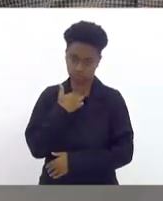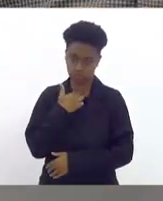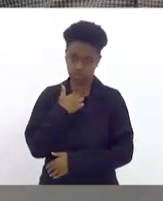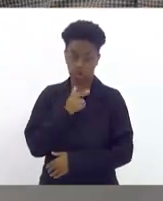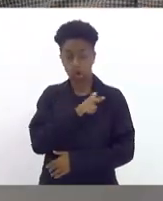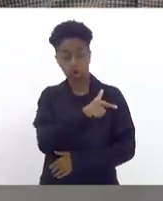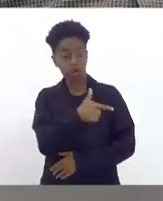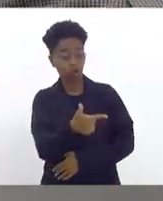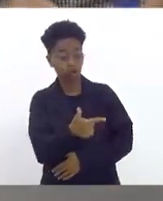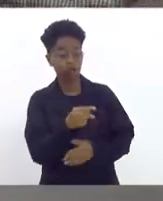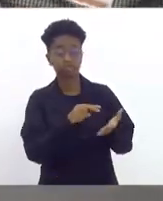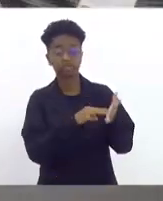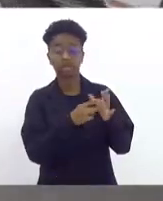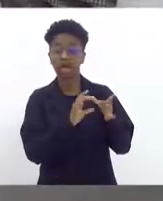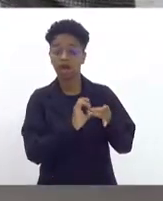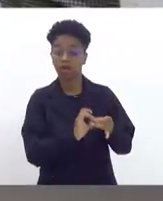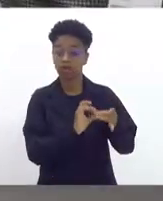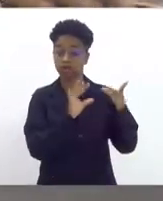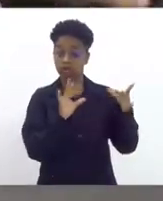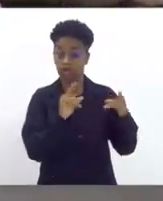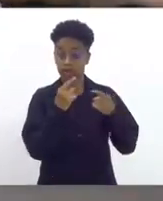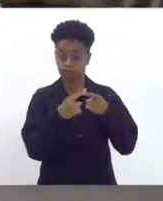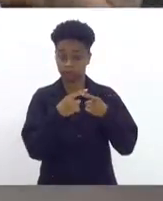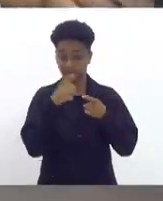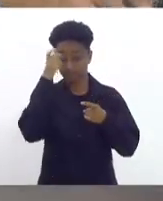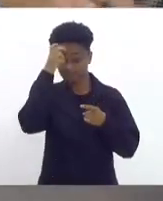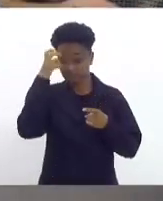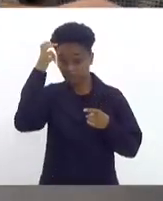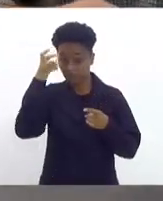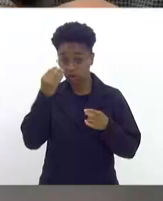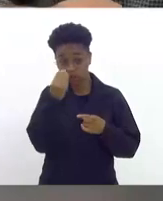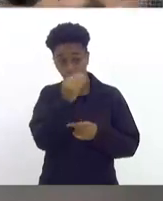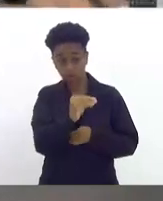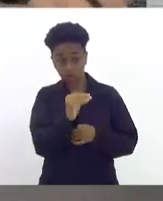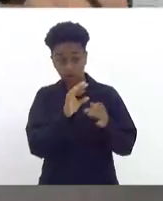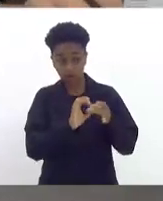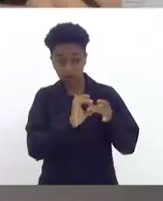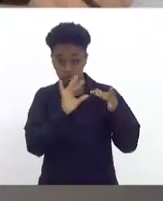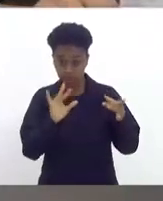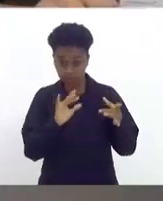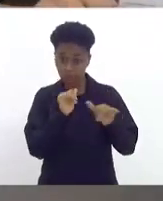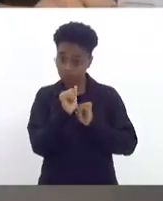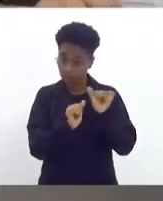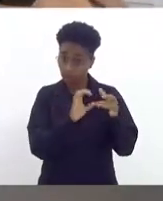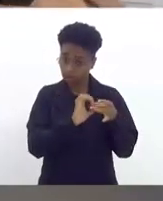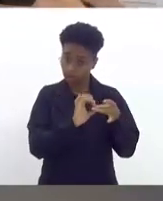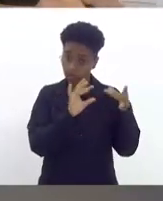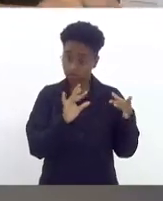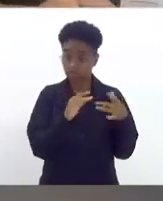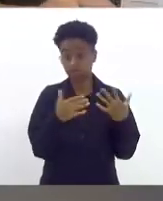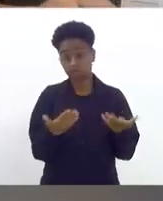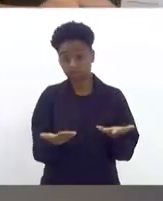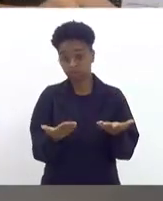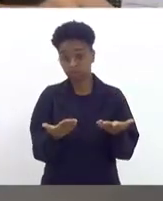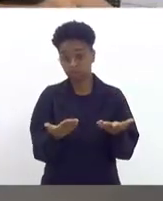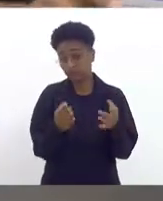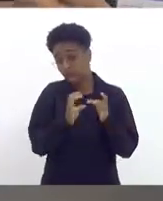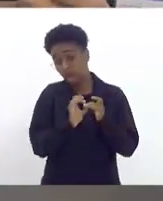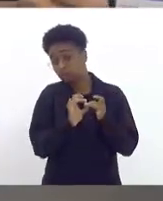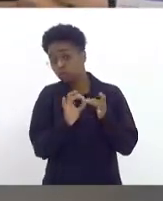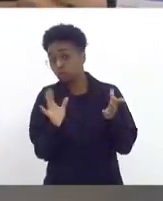autorizar porque a emenda da deputada Veronica ela transforma em autorizativa Então ela autoriza